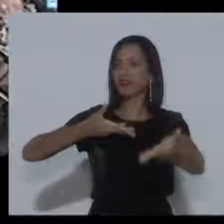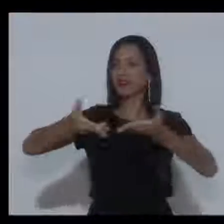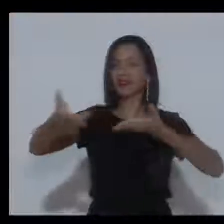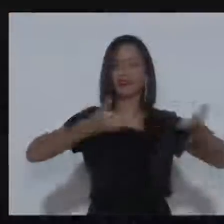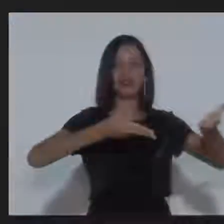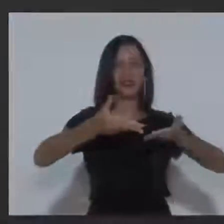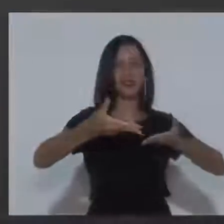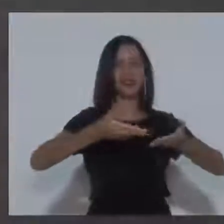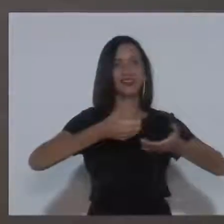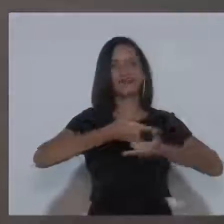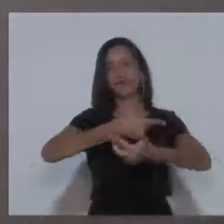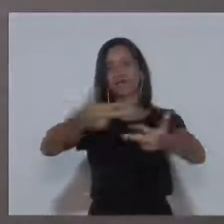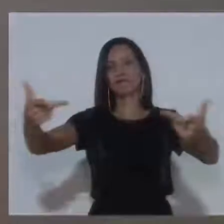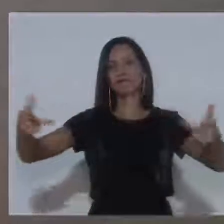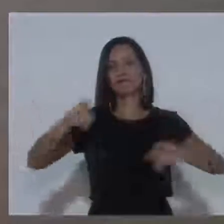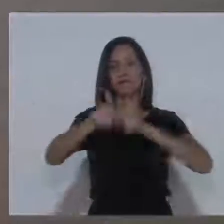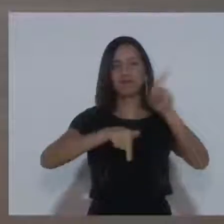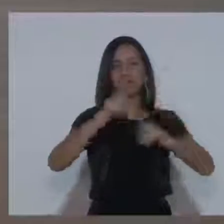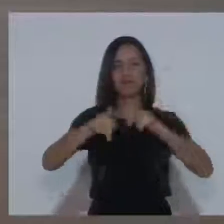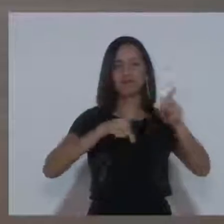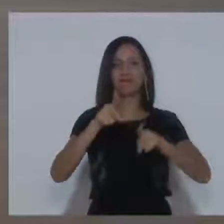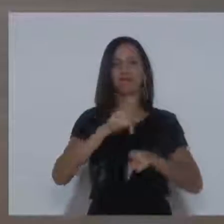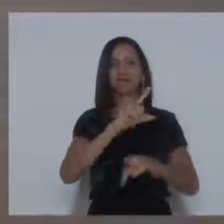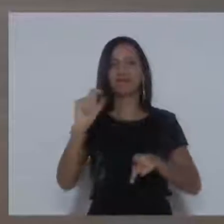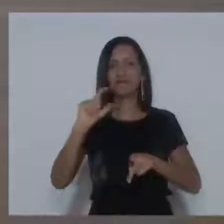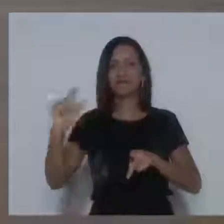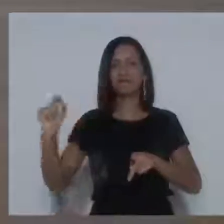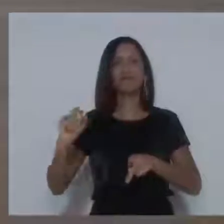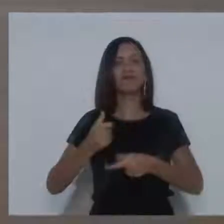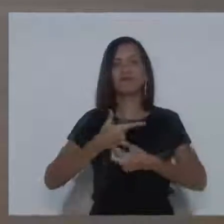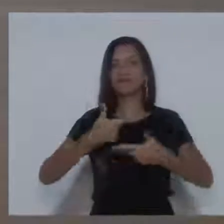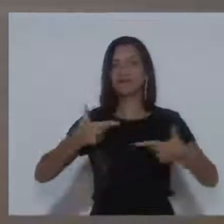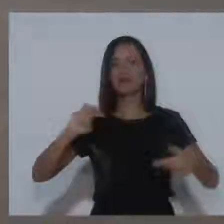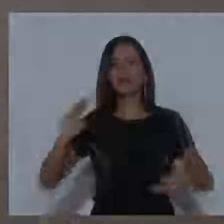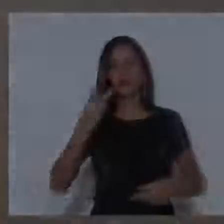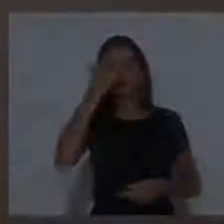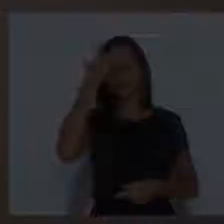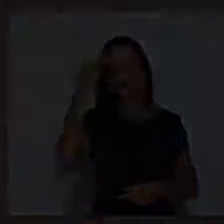centenas ou milhares de pessoas. Por essa noite é só, presidente. Muito obrigado.